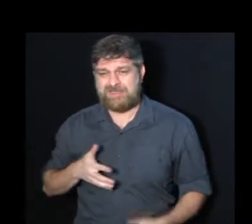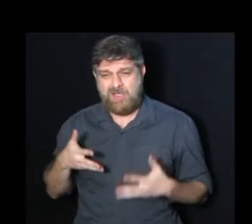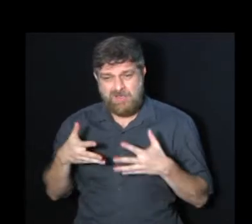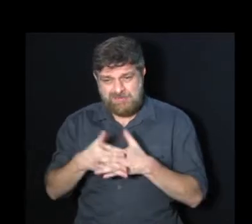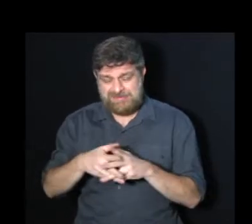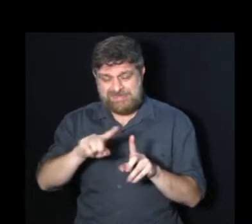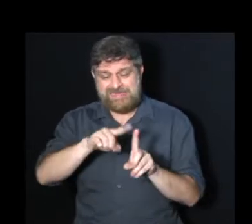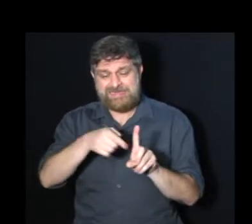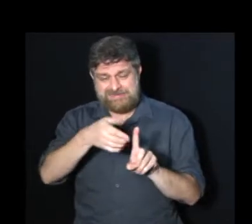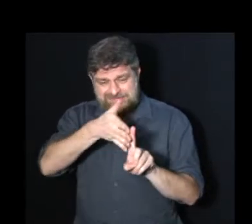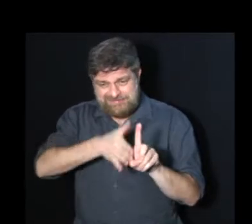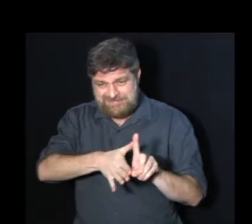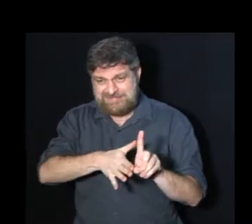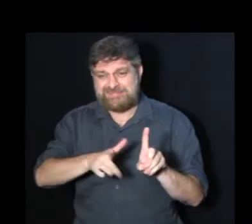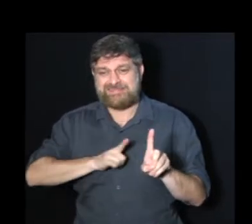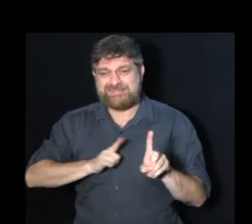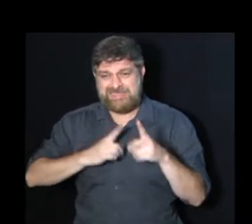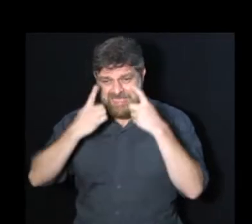durante o parto e sofrer